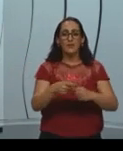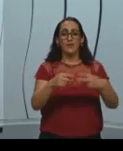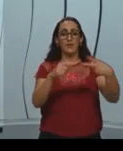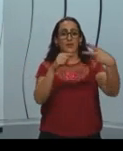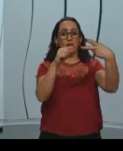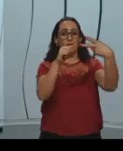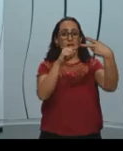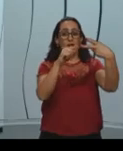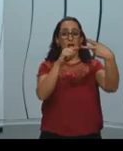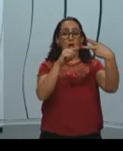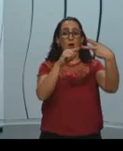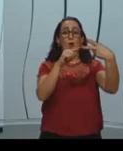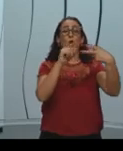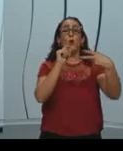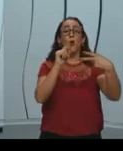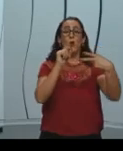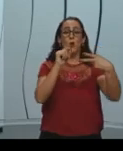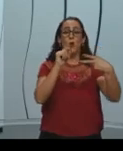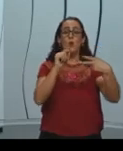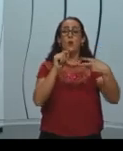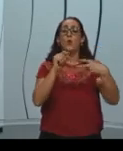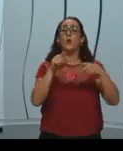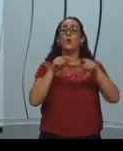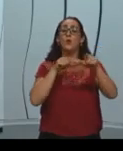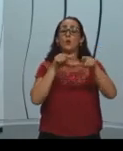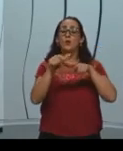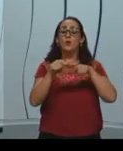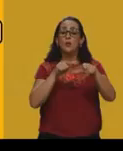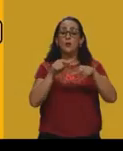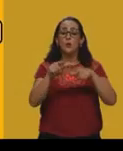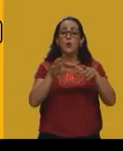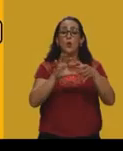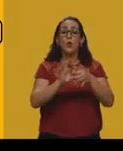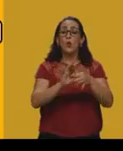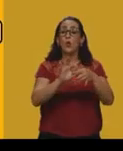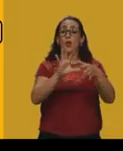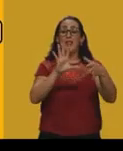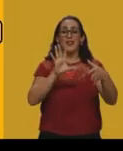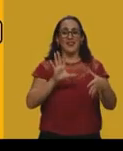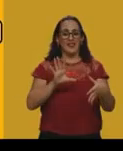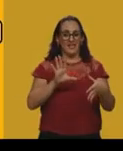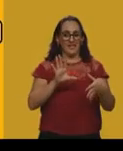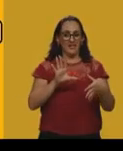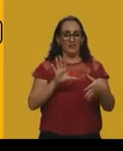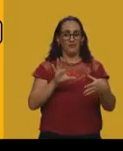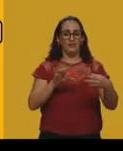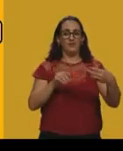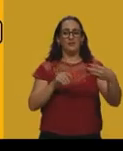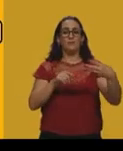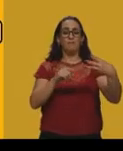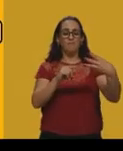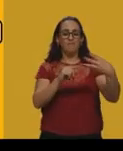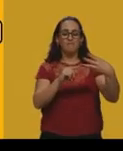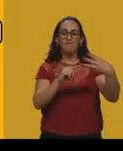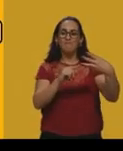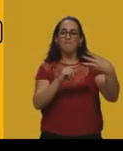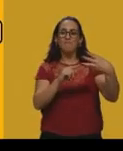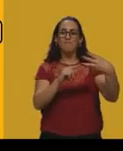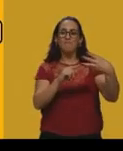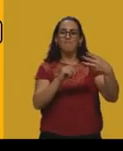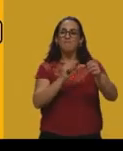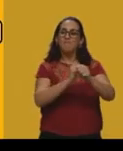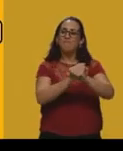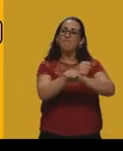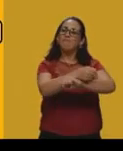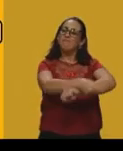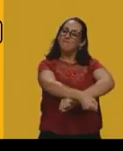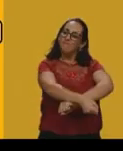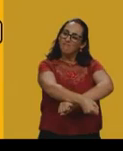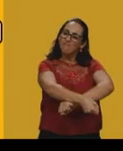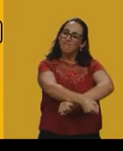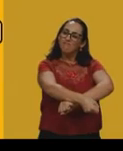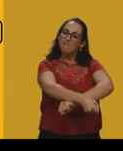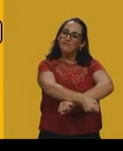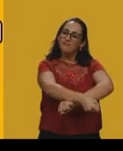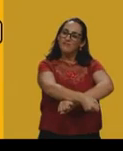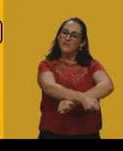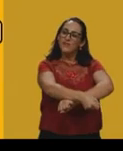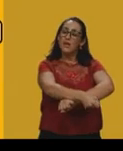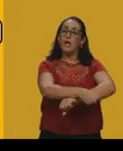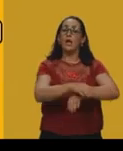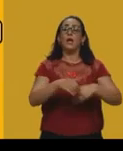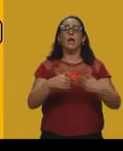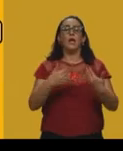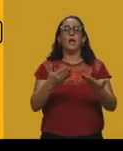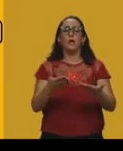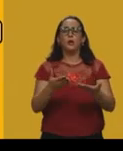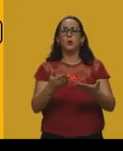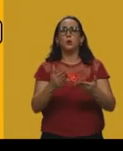livres, que desenvolviam algum trabalho técnico, e a base da pirâmide ela era composta pelos escravos. Então, à medida em que